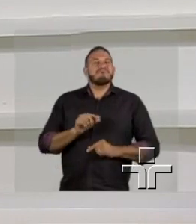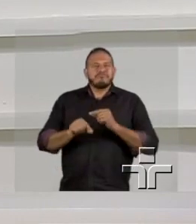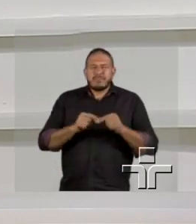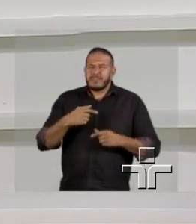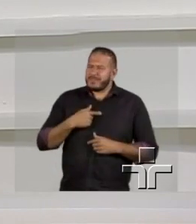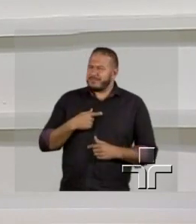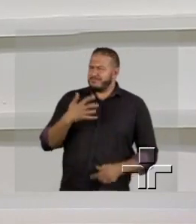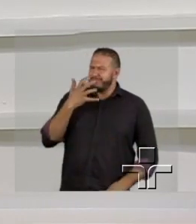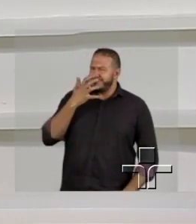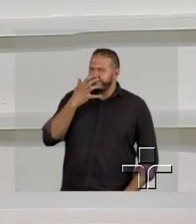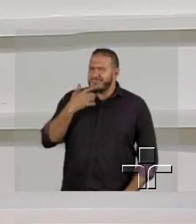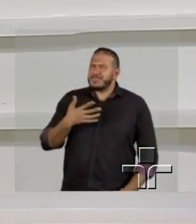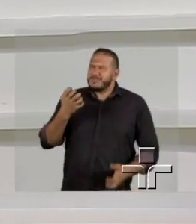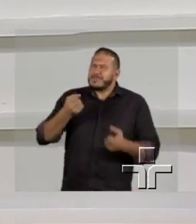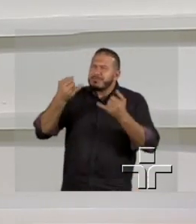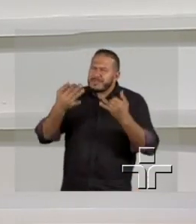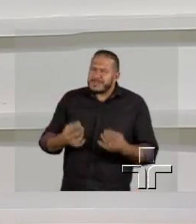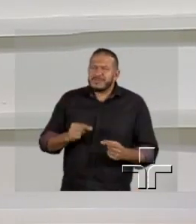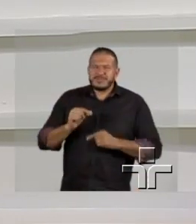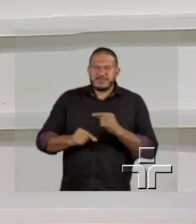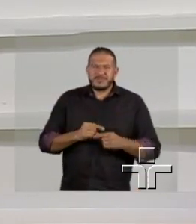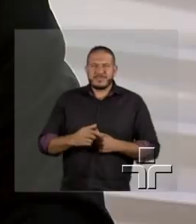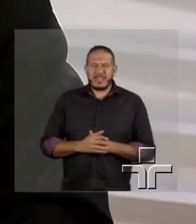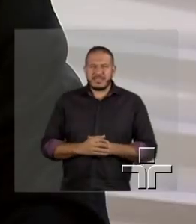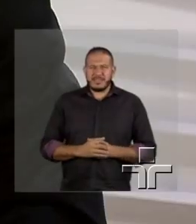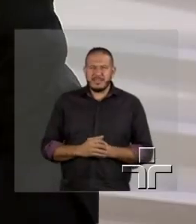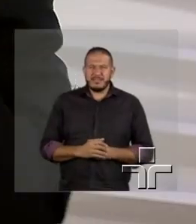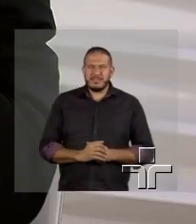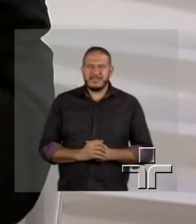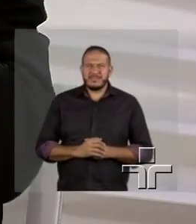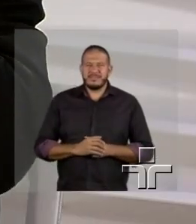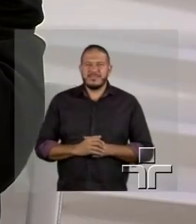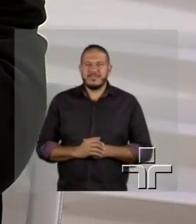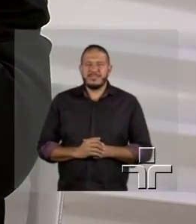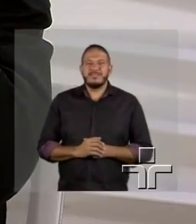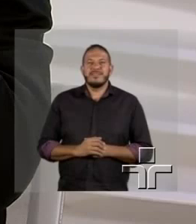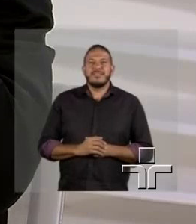Governo. É só um instantinho, fique aí.